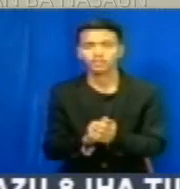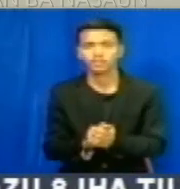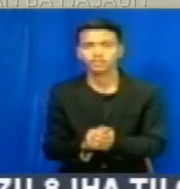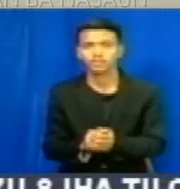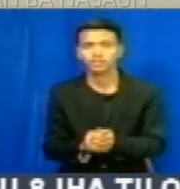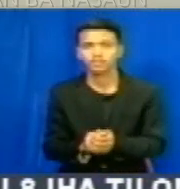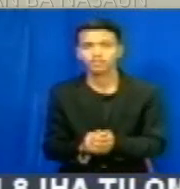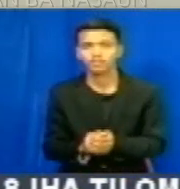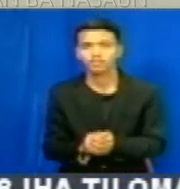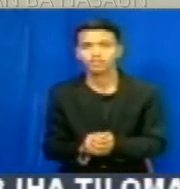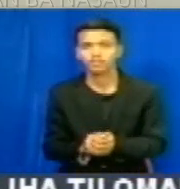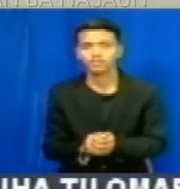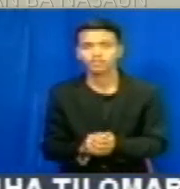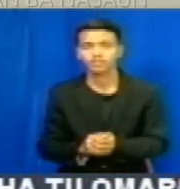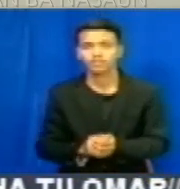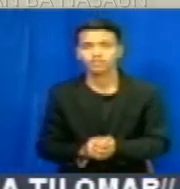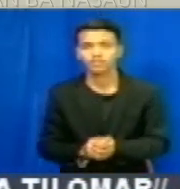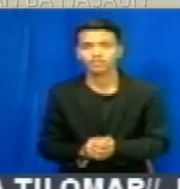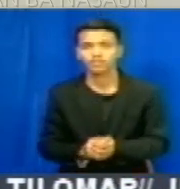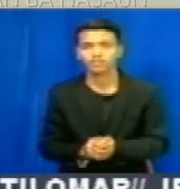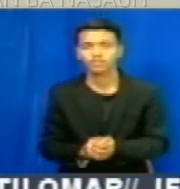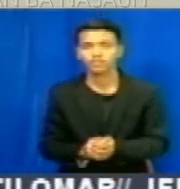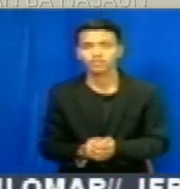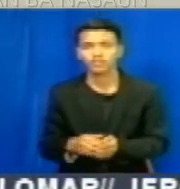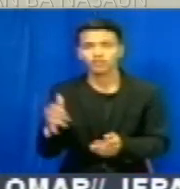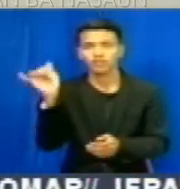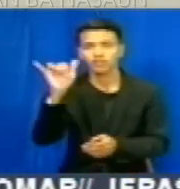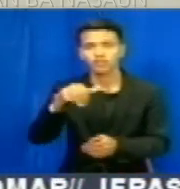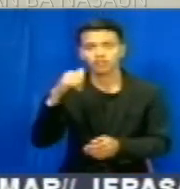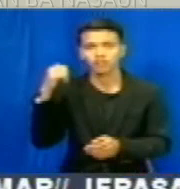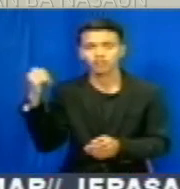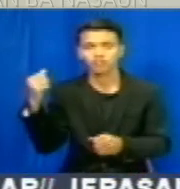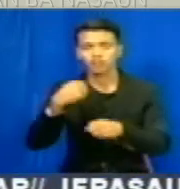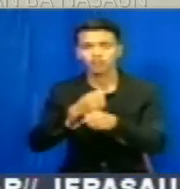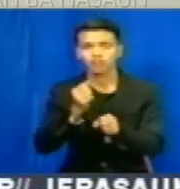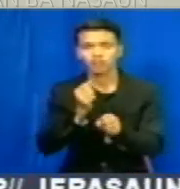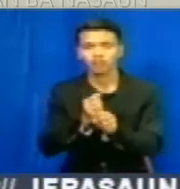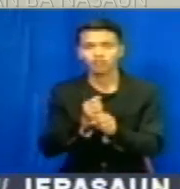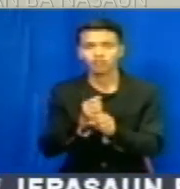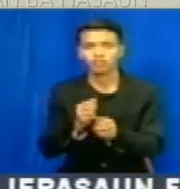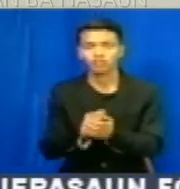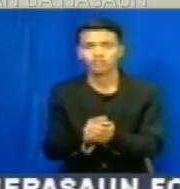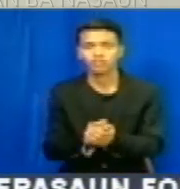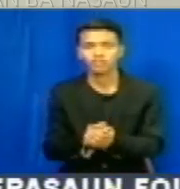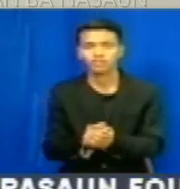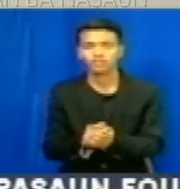Ne bermau. Entau ker der sir selug ne da luma bela halai haliman satu. Oma,